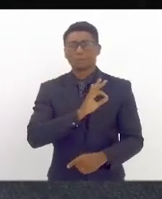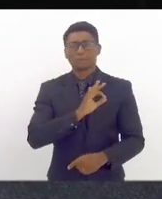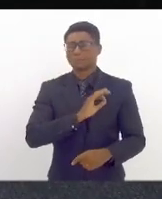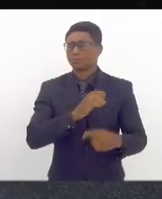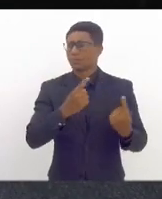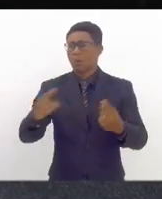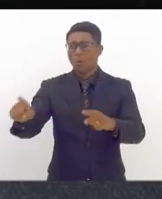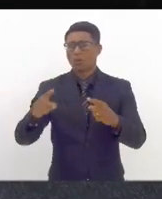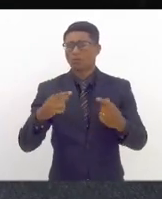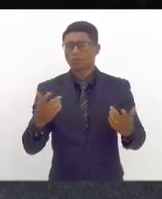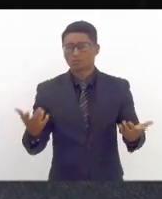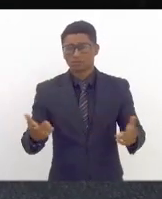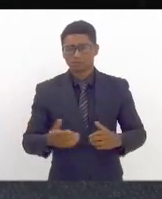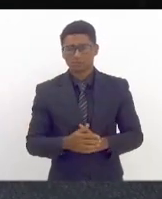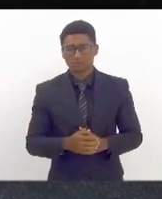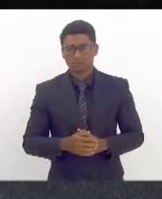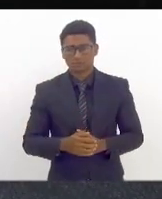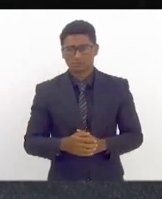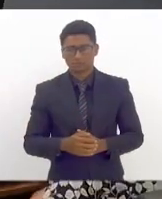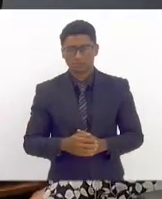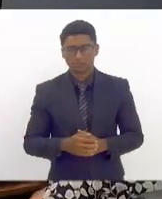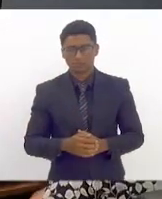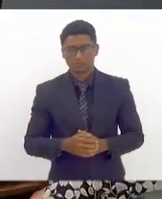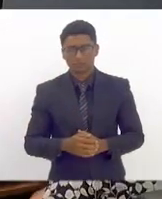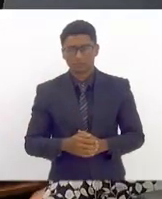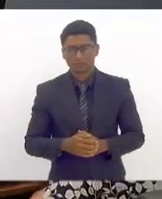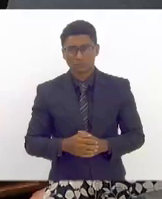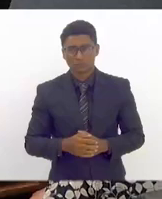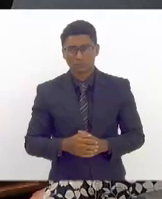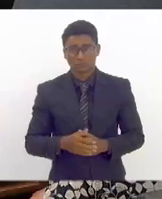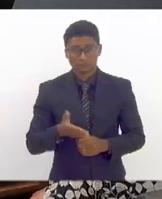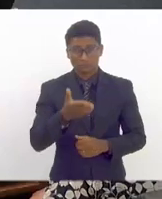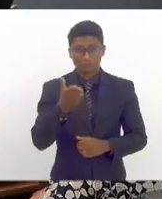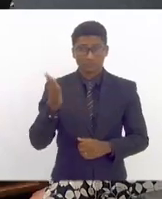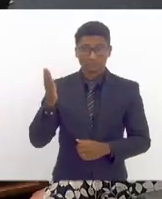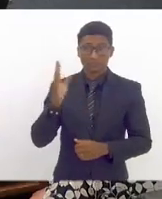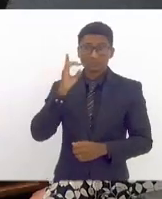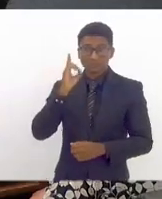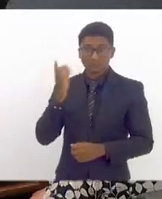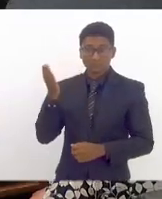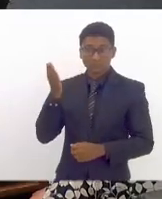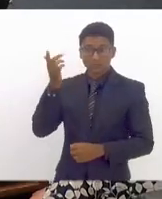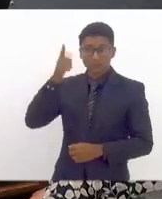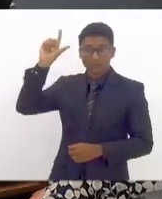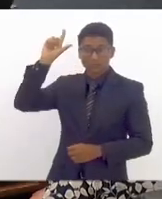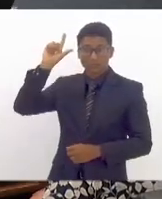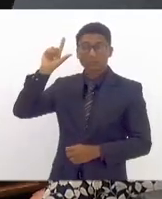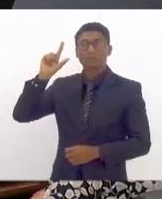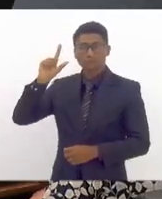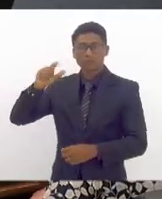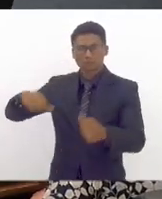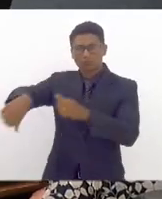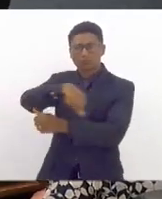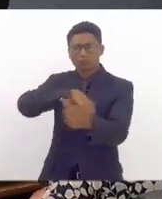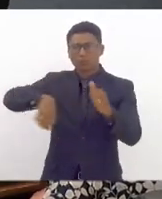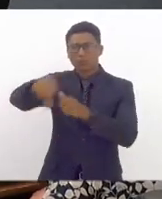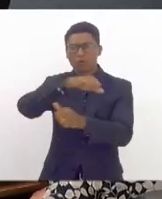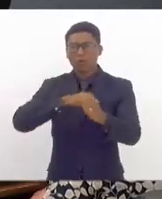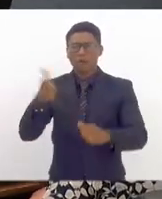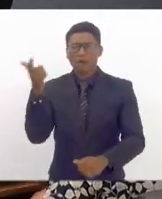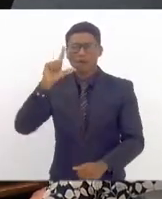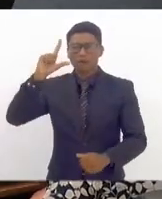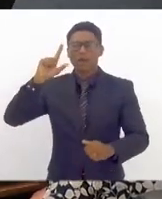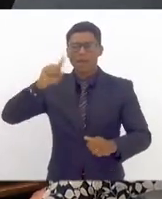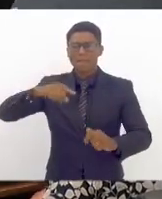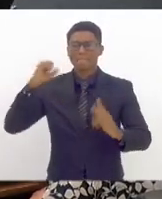poesia trás aqui pra gente e foram eles que fizeram esse processo acontecer foram eles que tornaram como